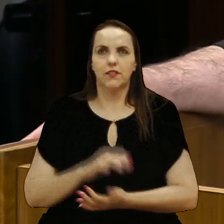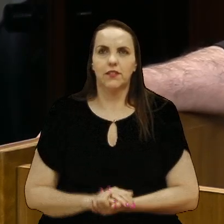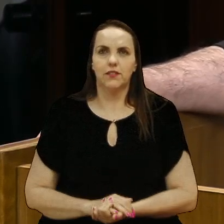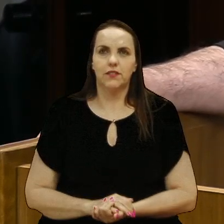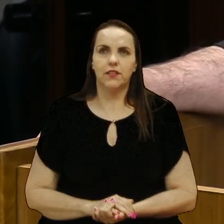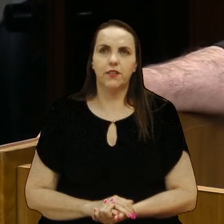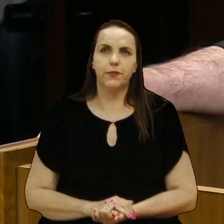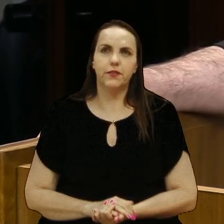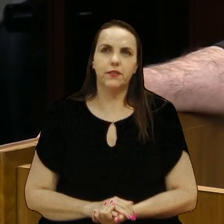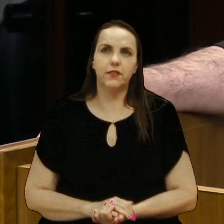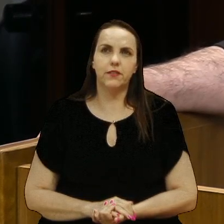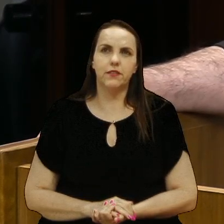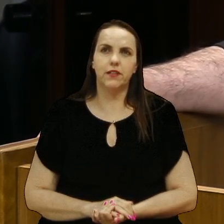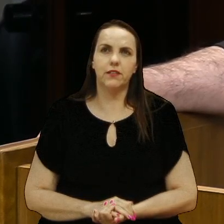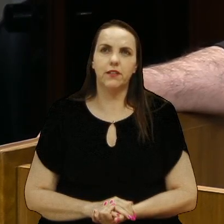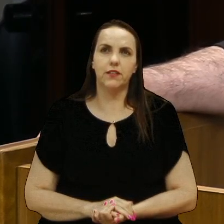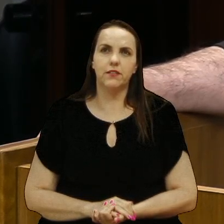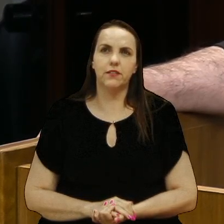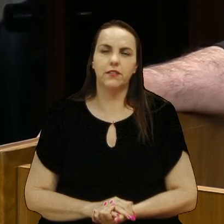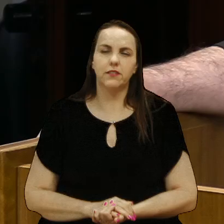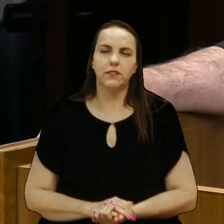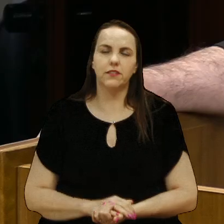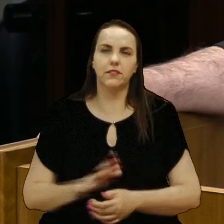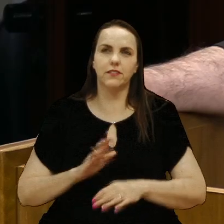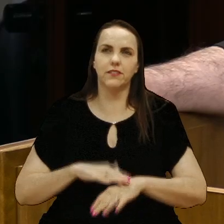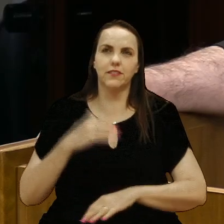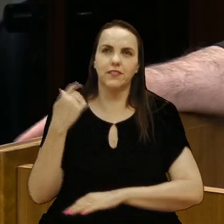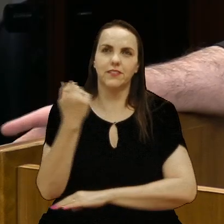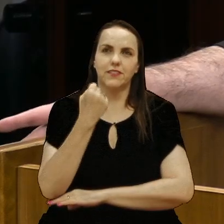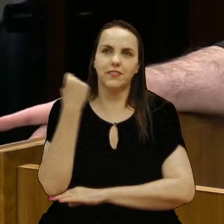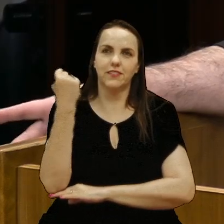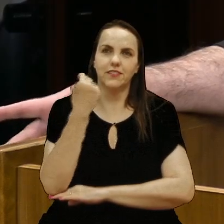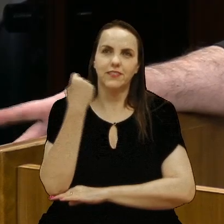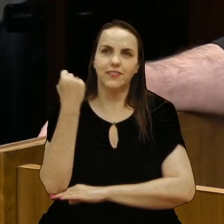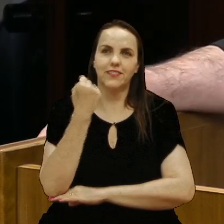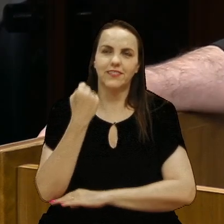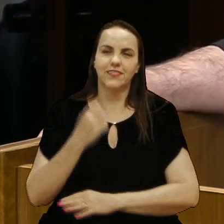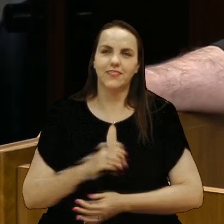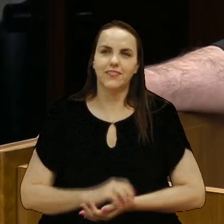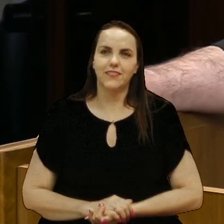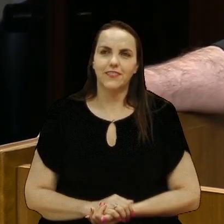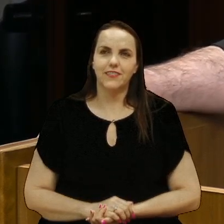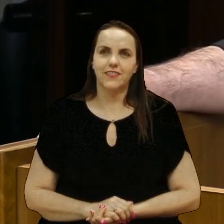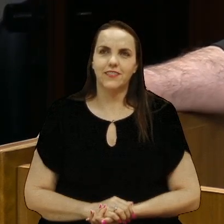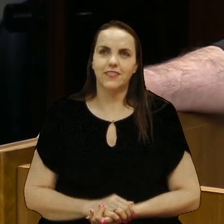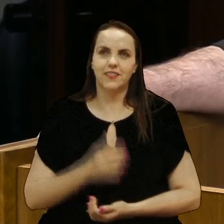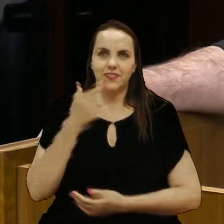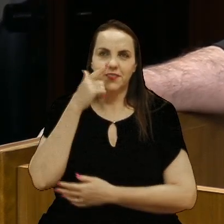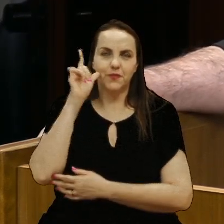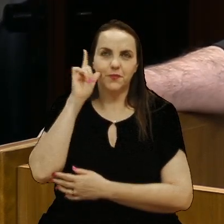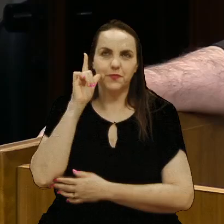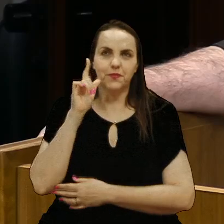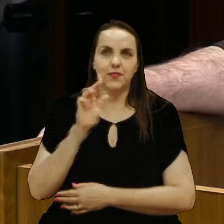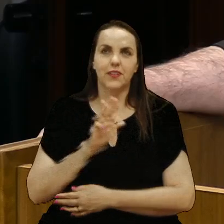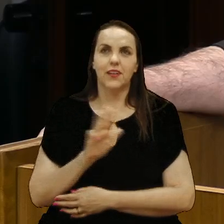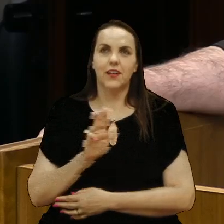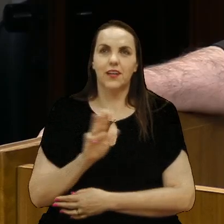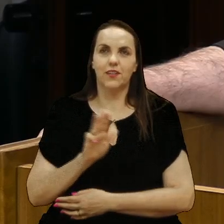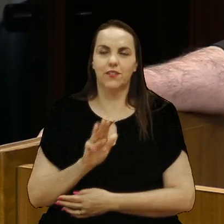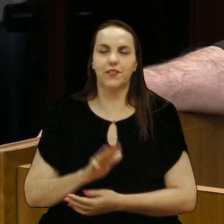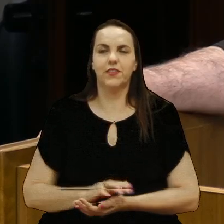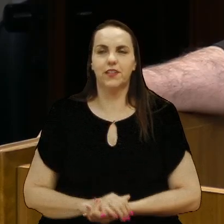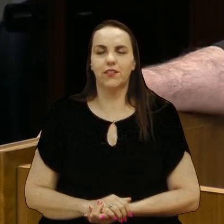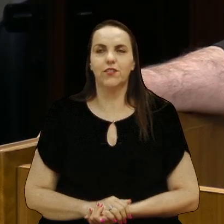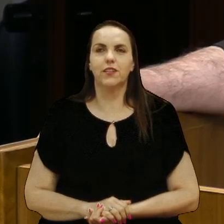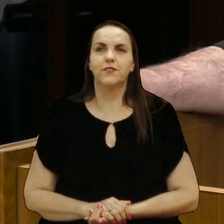vez, considero mais grave. Mais grave. Ontem o Lula vetou integralmente